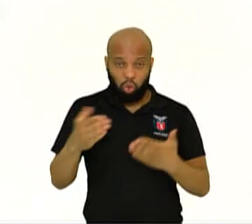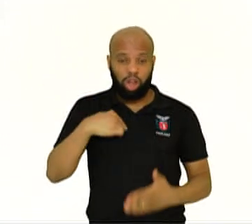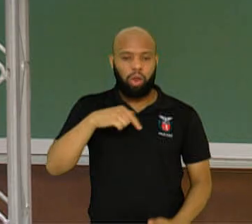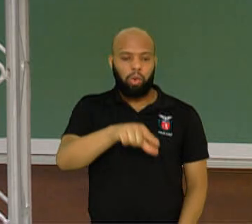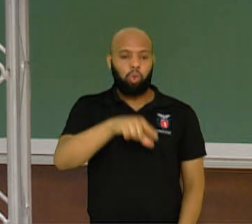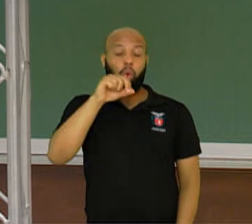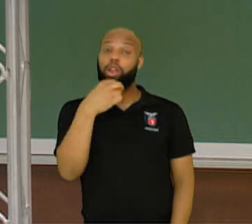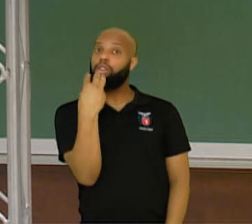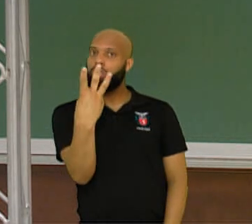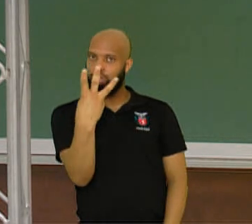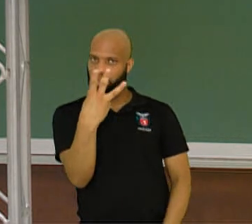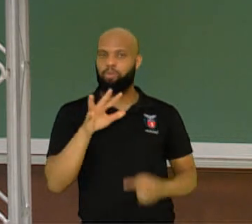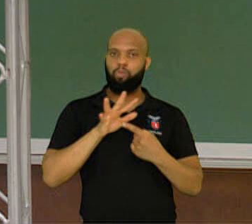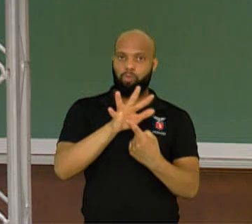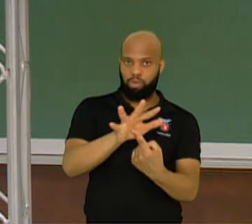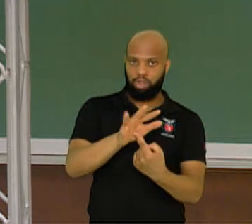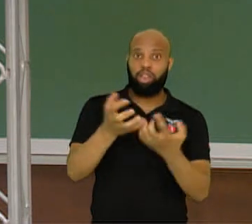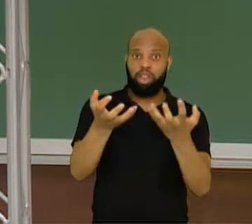trouxe 3.